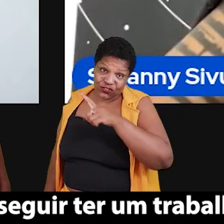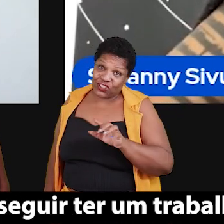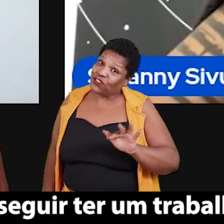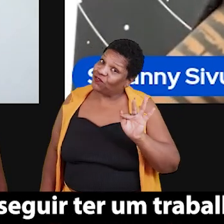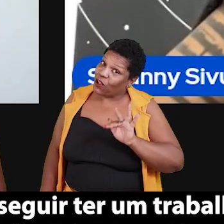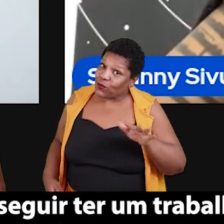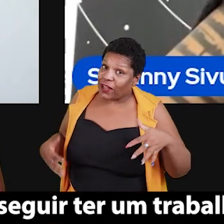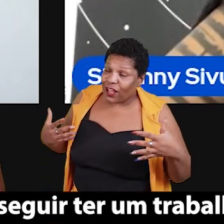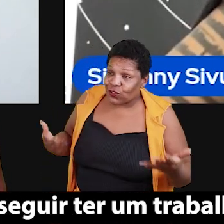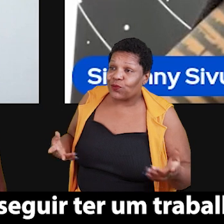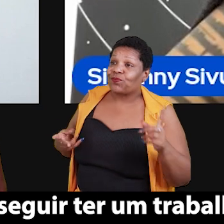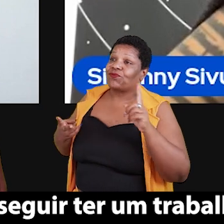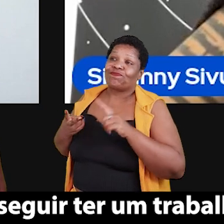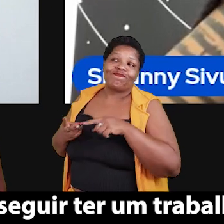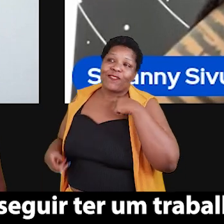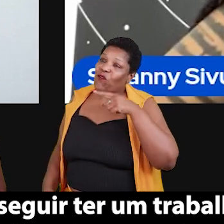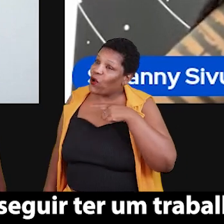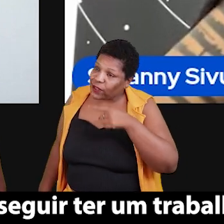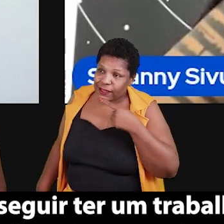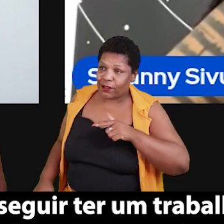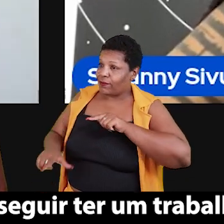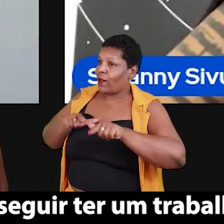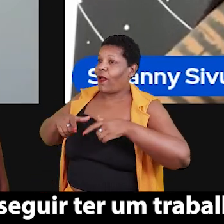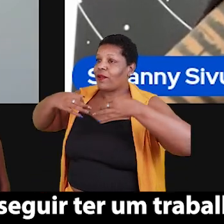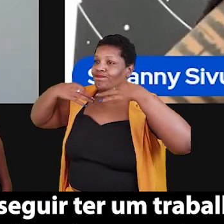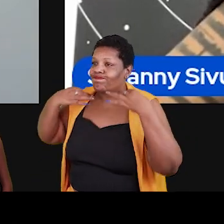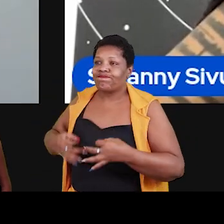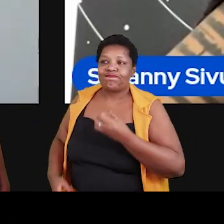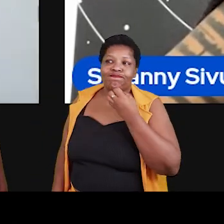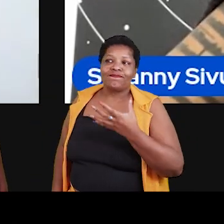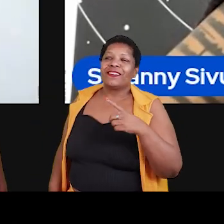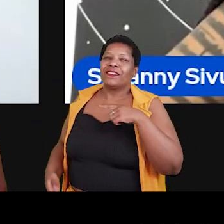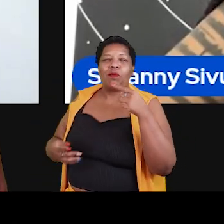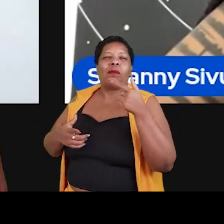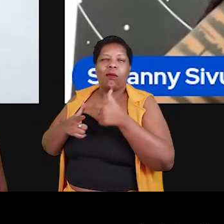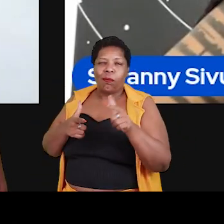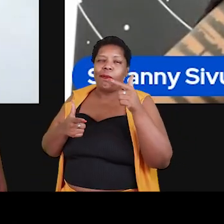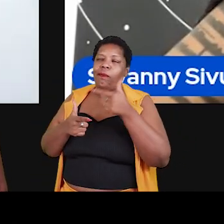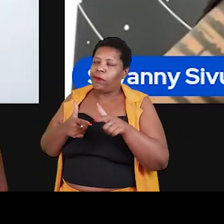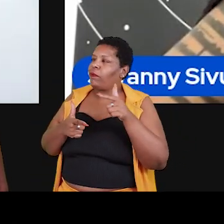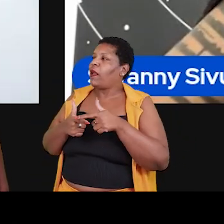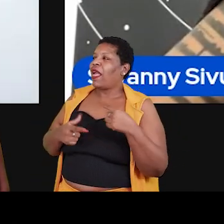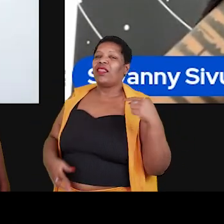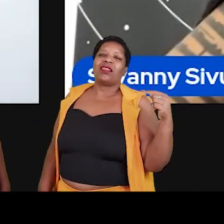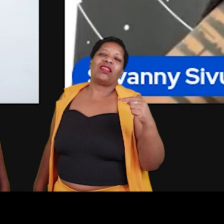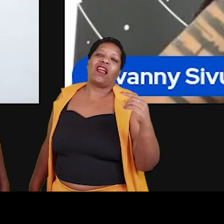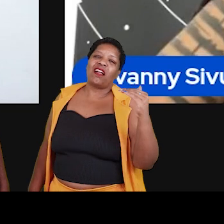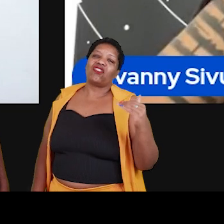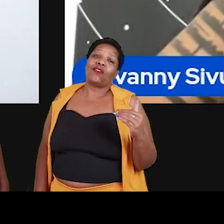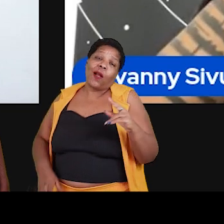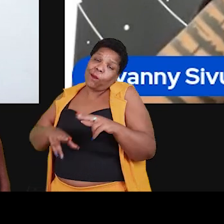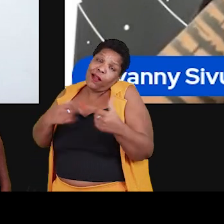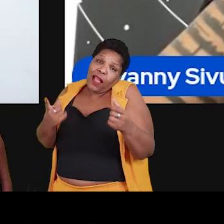a gente não vai conseguir ter um trabalho digno, a gente não vai conseguir. Sempre tem essa negatividade,